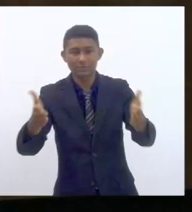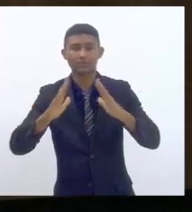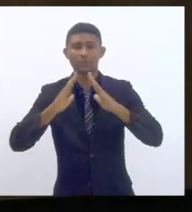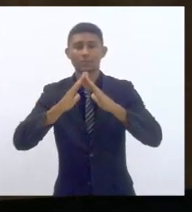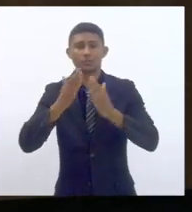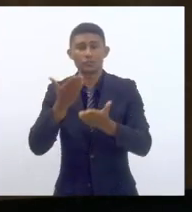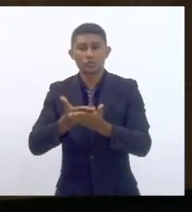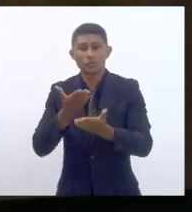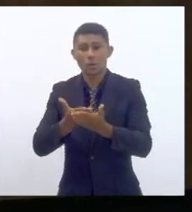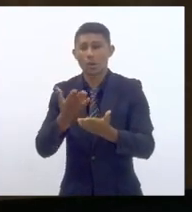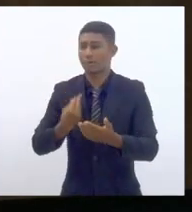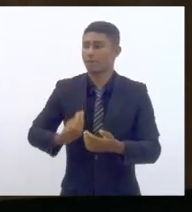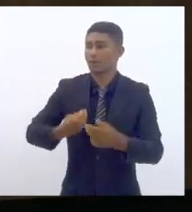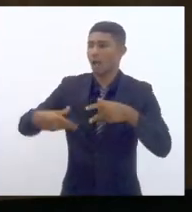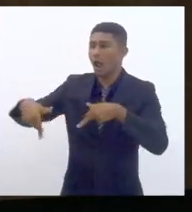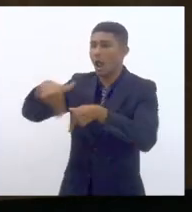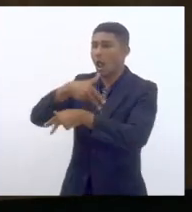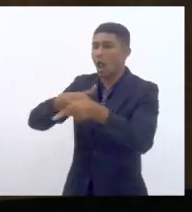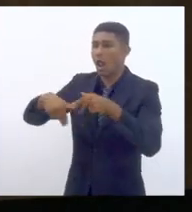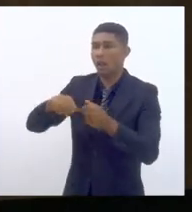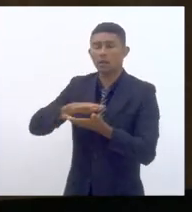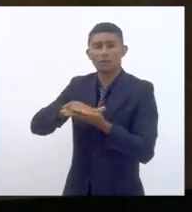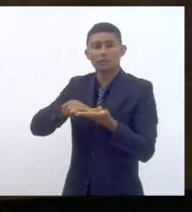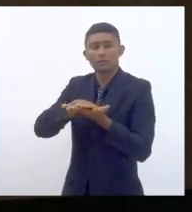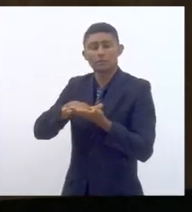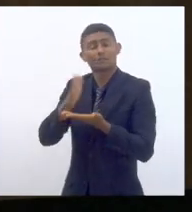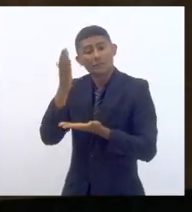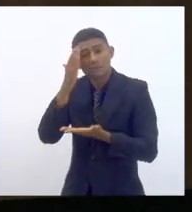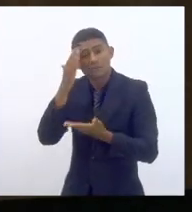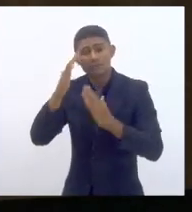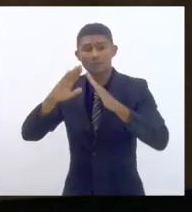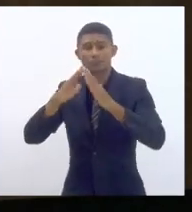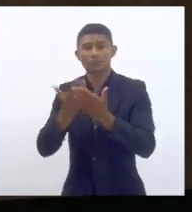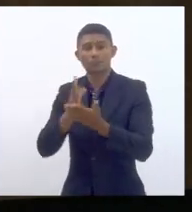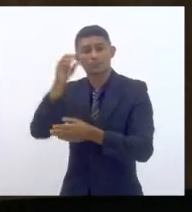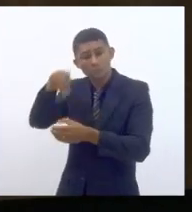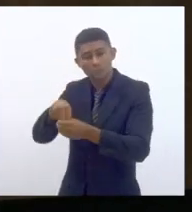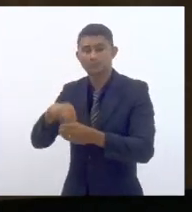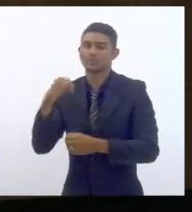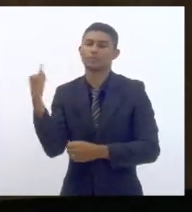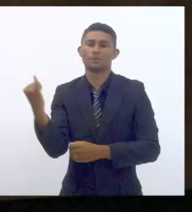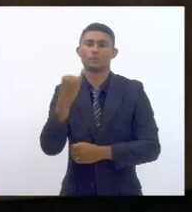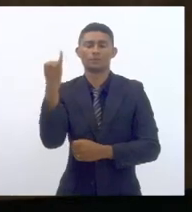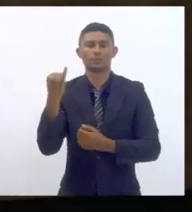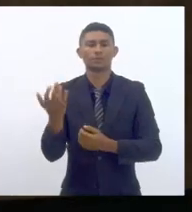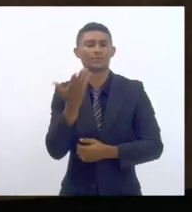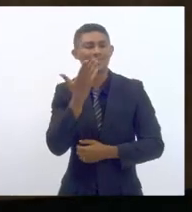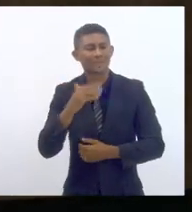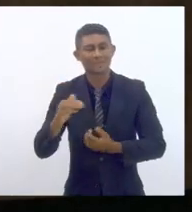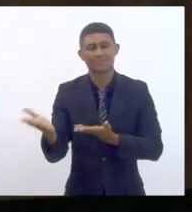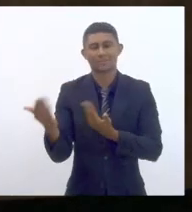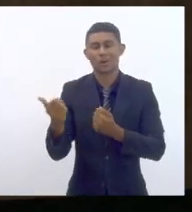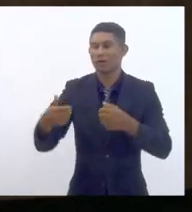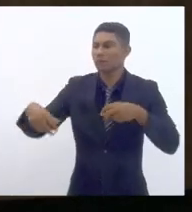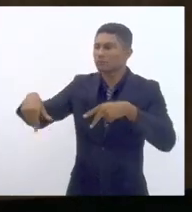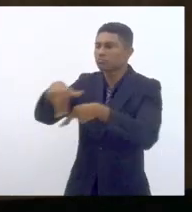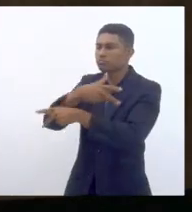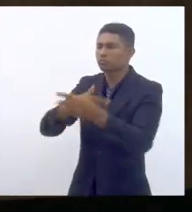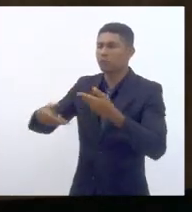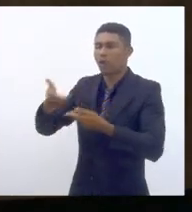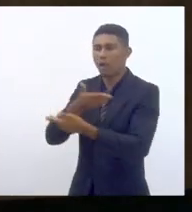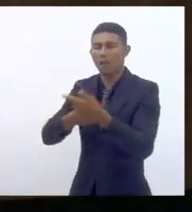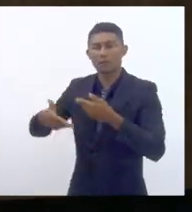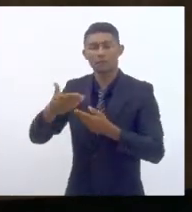gente sabe o quanto que isso demanda uma sociabilidade importante para a formação dos sujeitos. E, sem dúvida nenhuma,